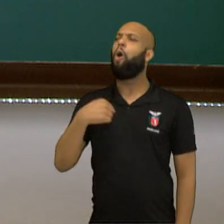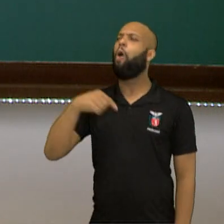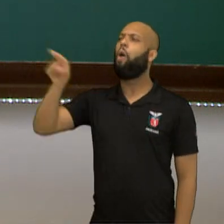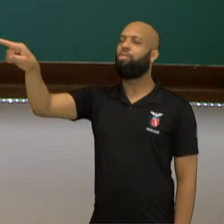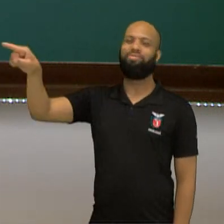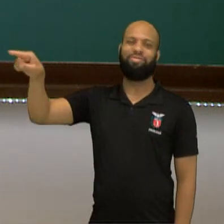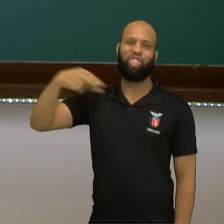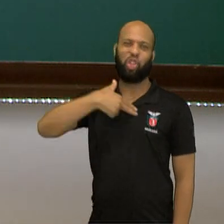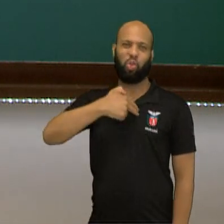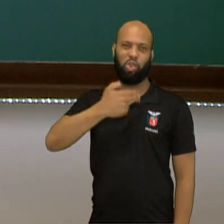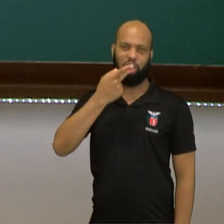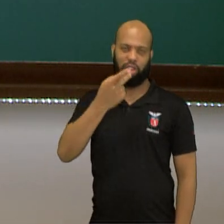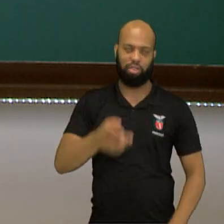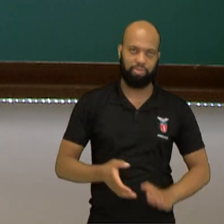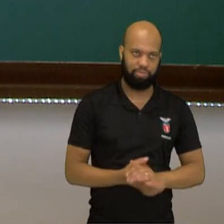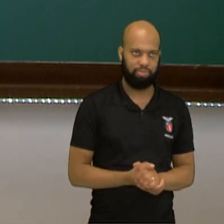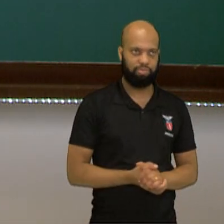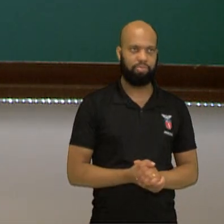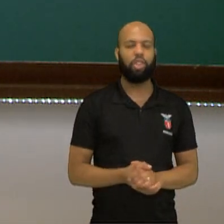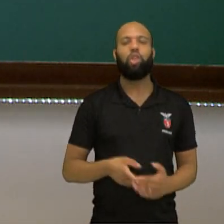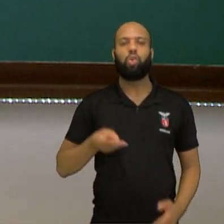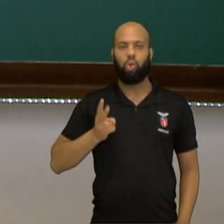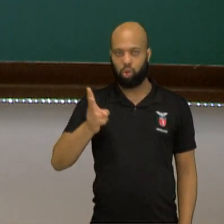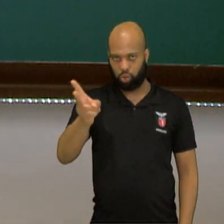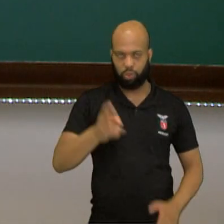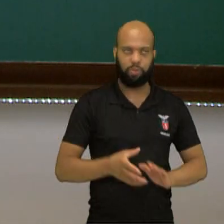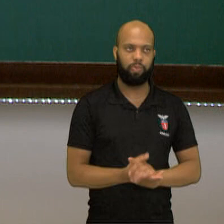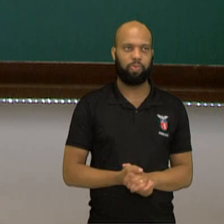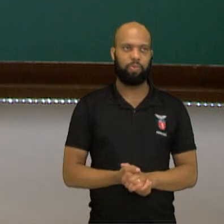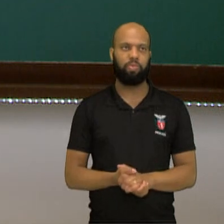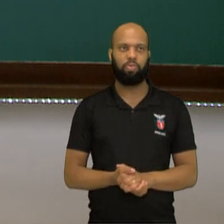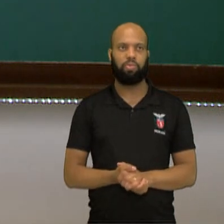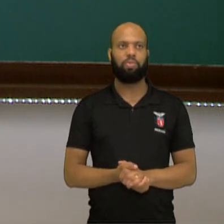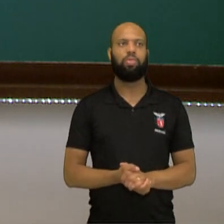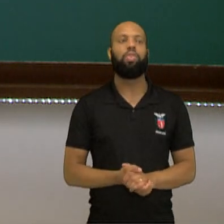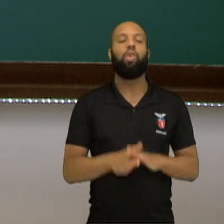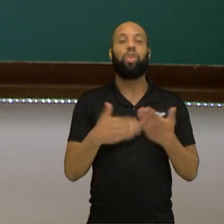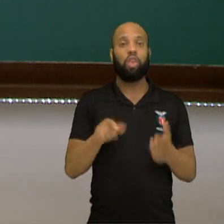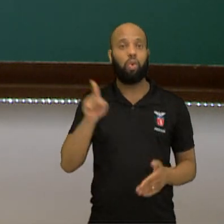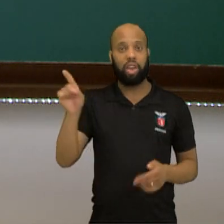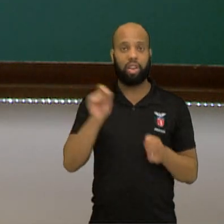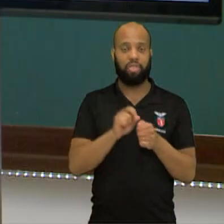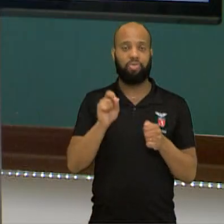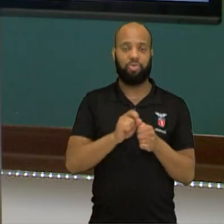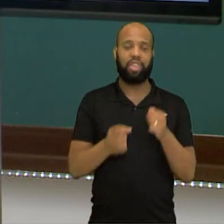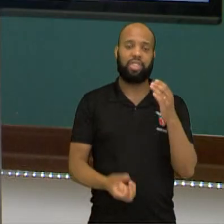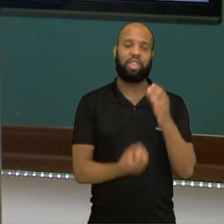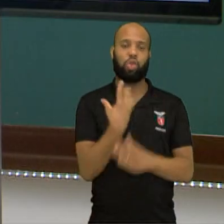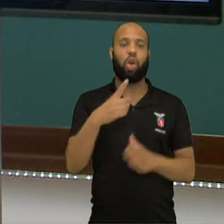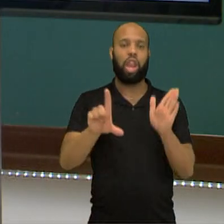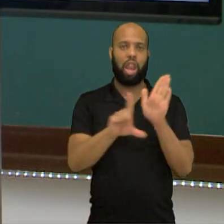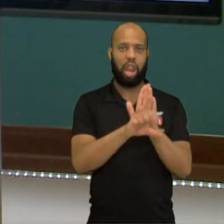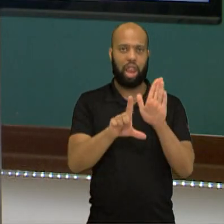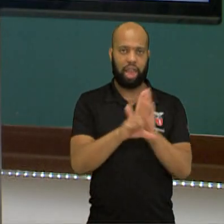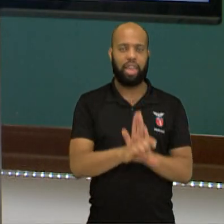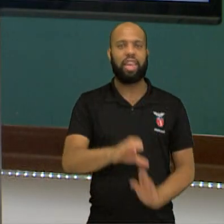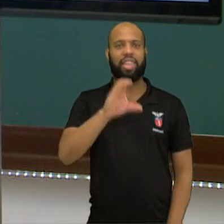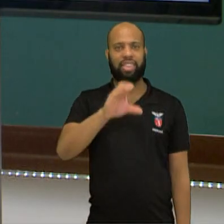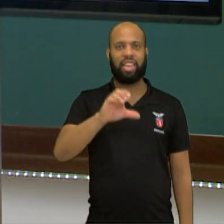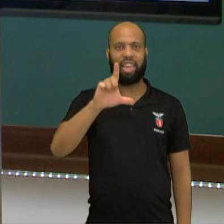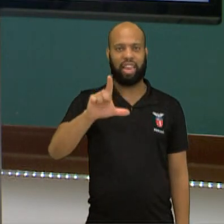Vargas. Continuando falando de trabalho, trabalhismo, consolidação das leis trabalhistas,